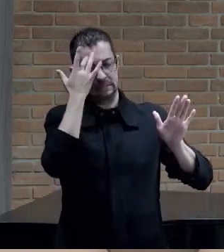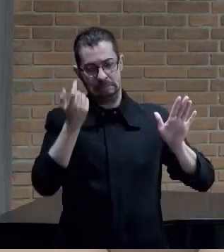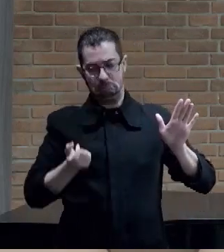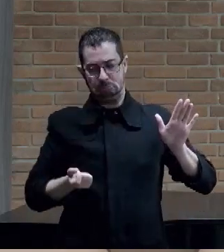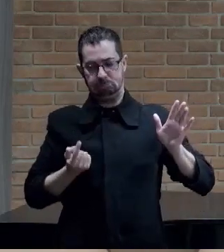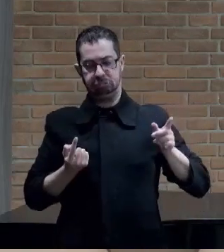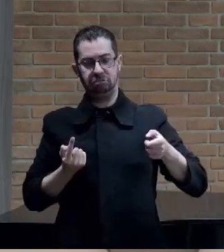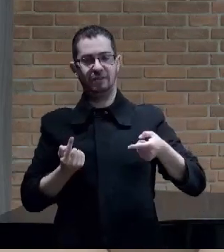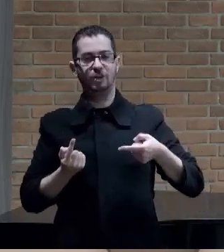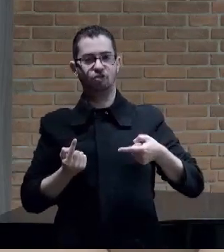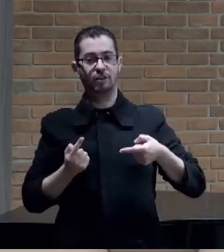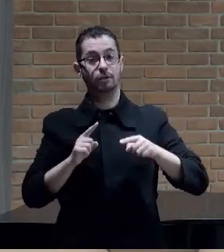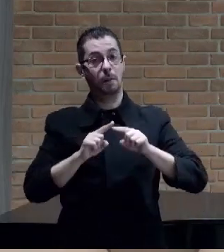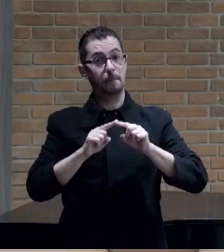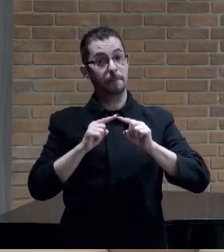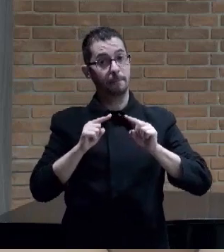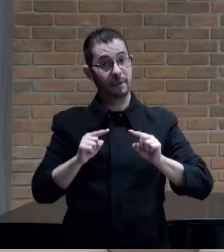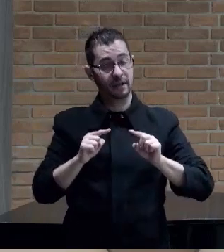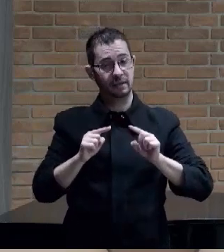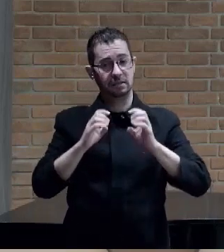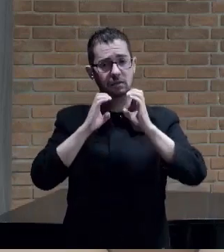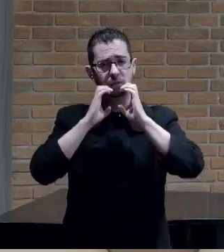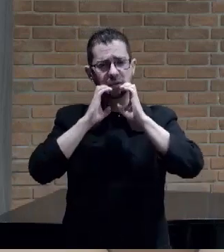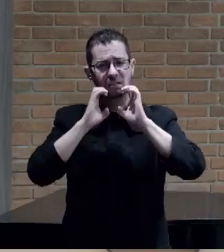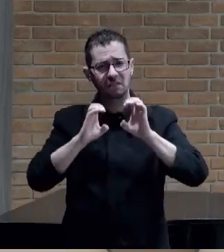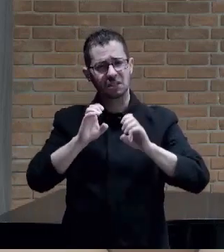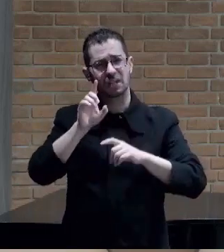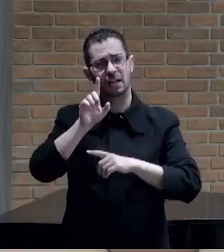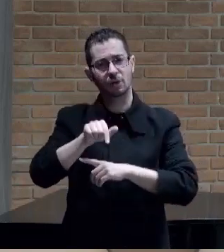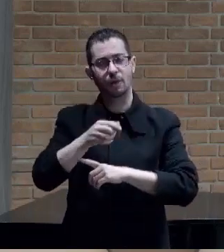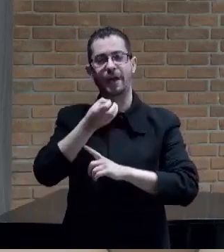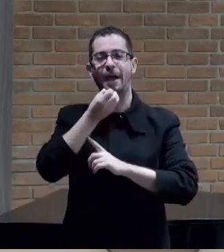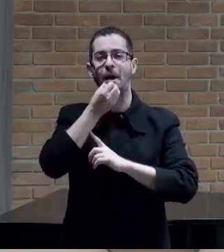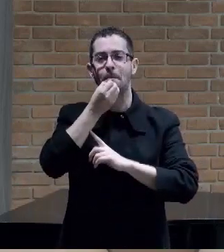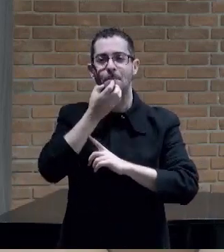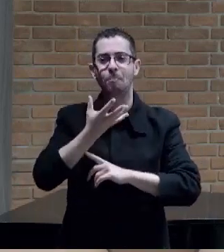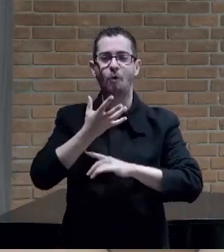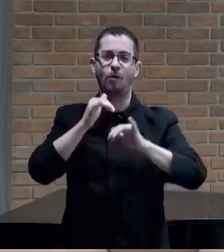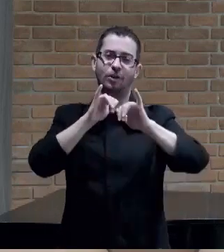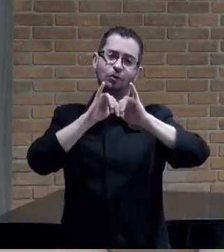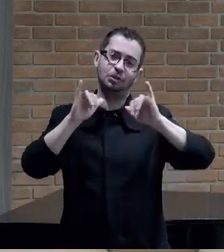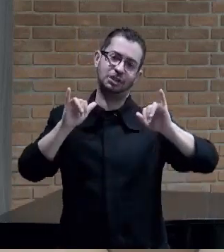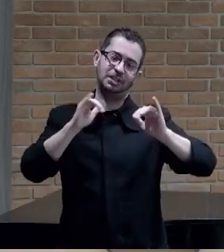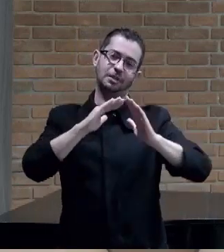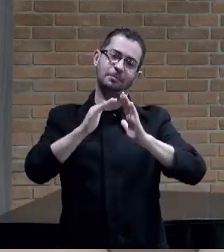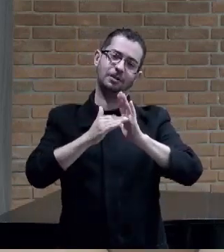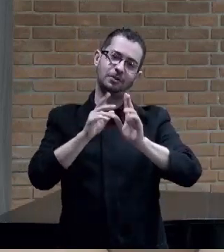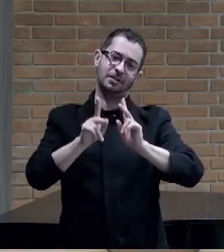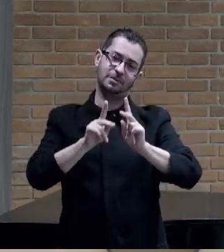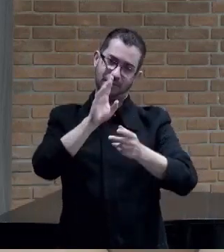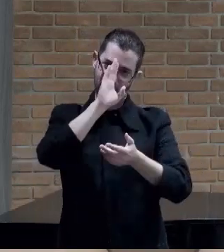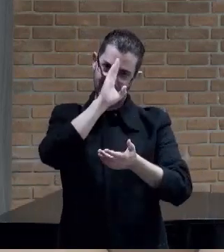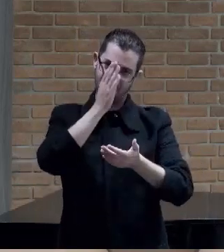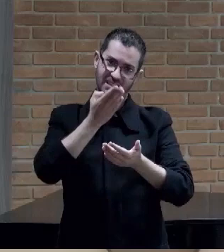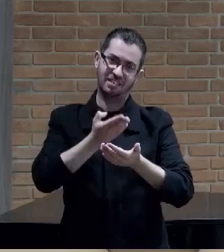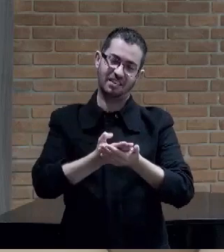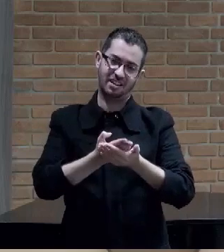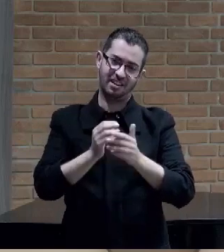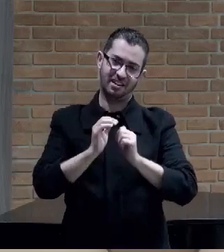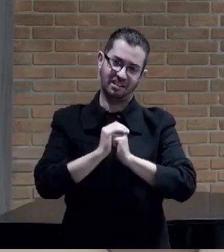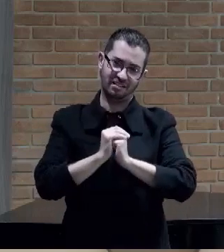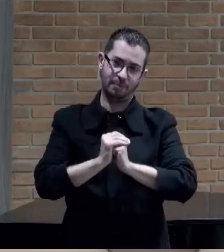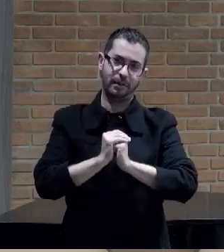Mas, de fato, o Evangelho é a boa notícia para todo aquele que crê. É